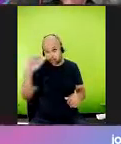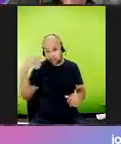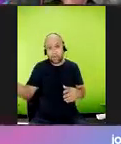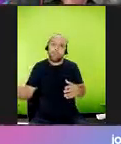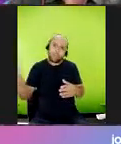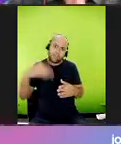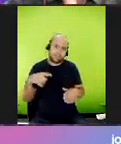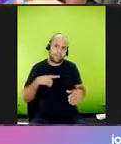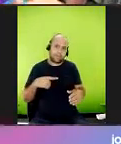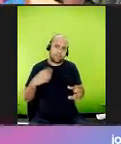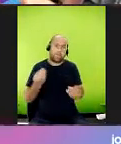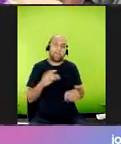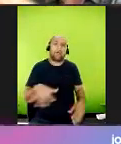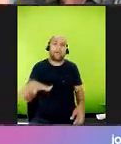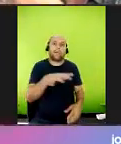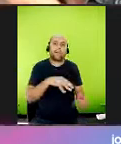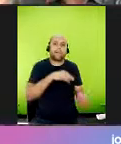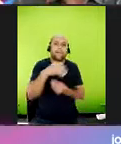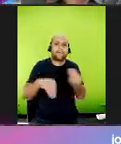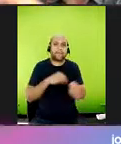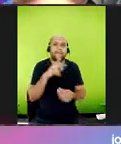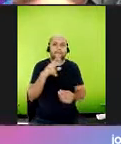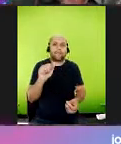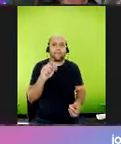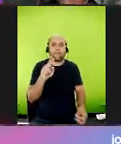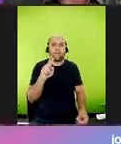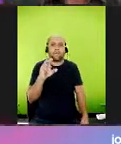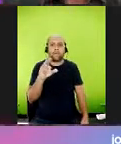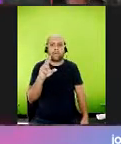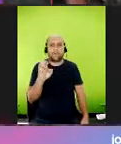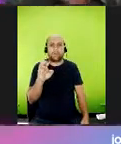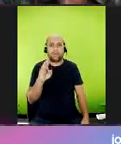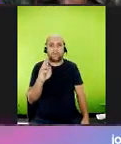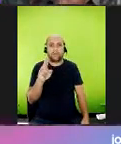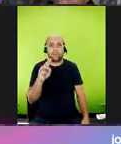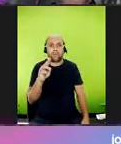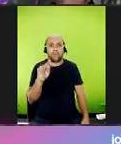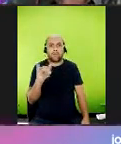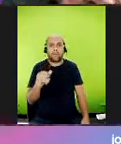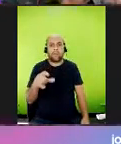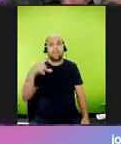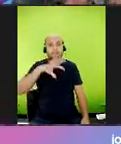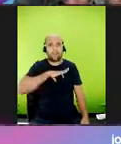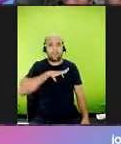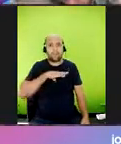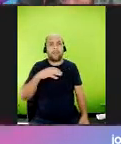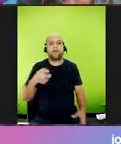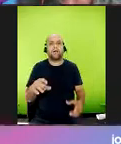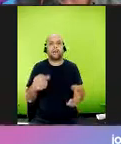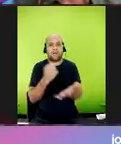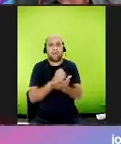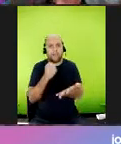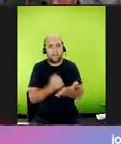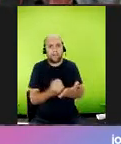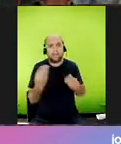isso como é que a área transacional de recrutamento né folha carteira como é que eu faço eu devo para chá e a gente tá lá correndo atrás para